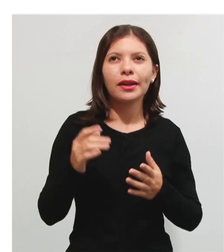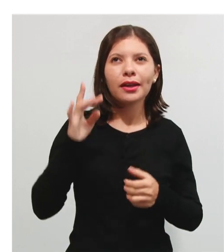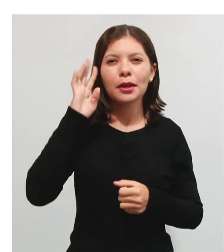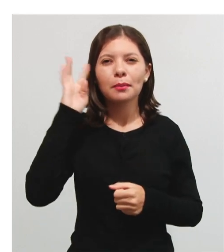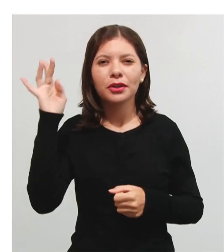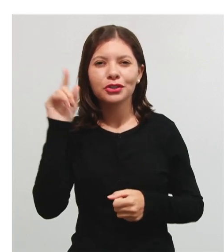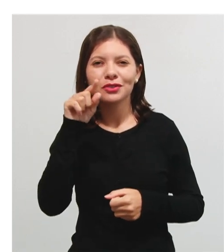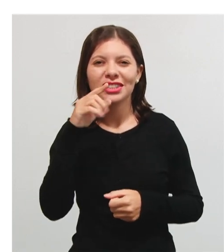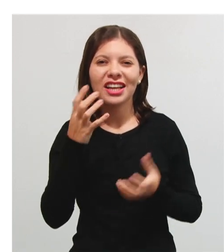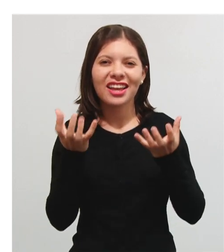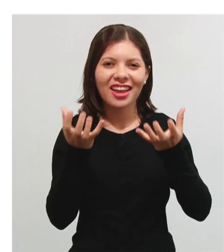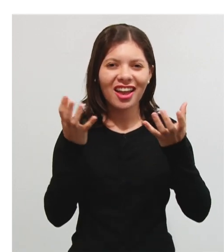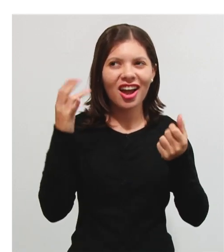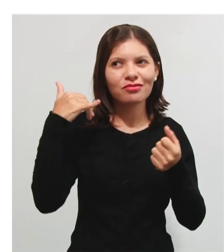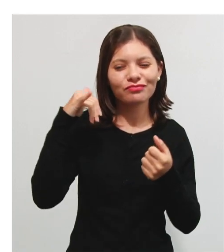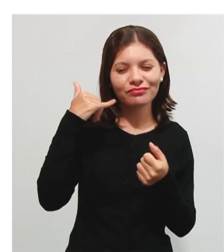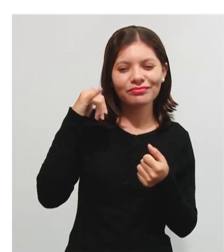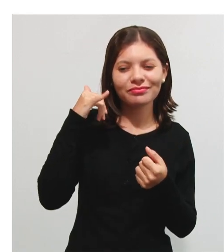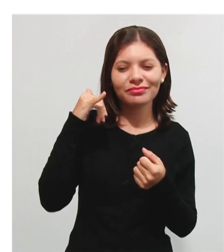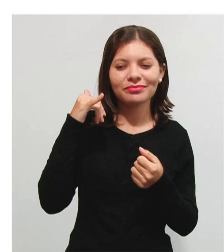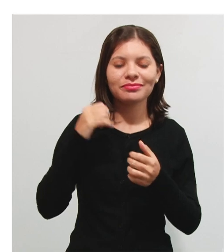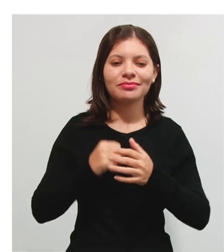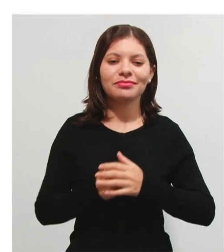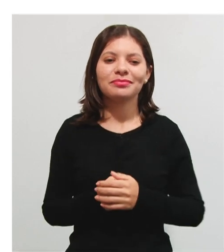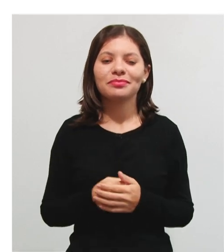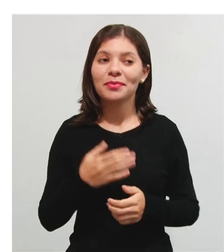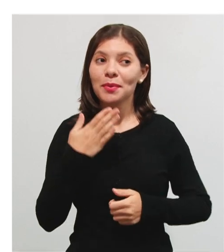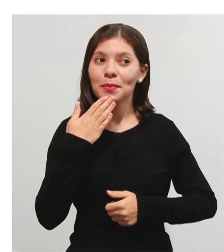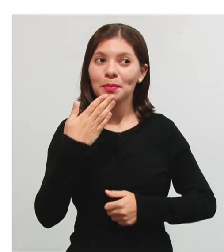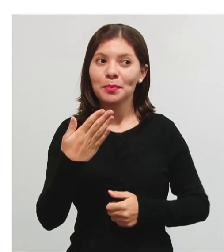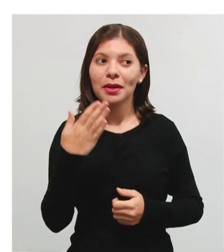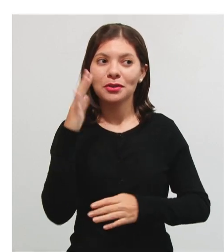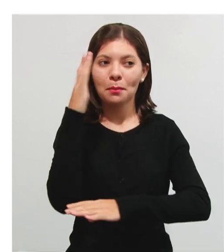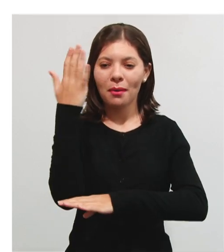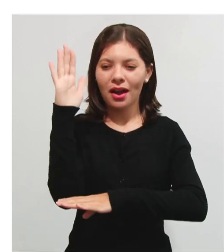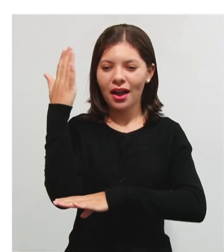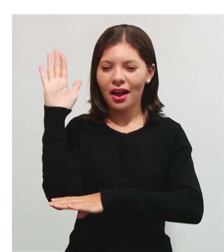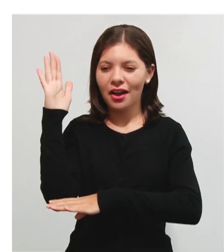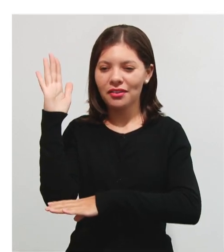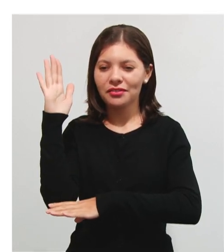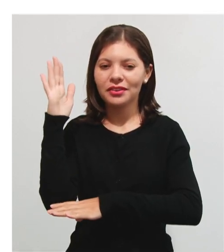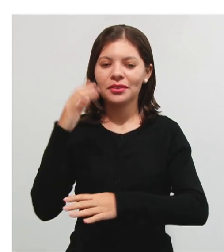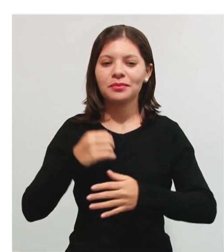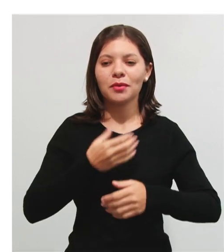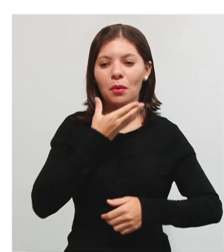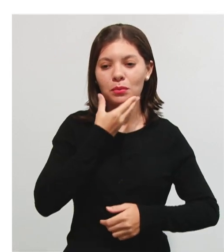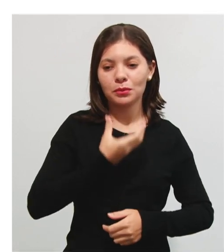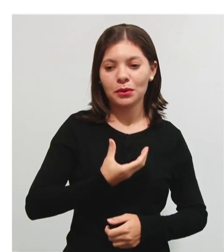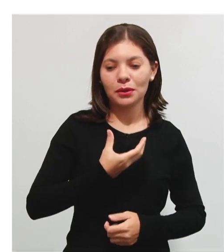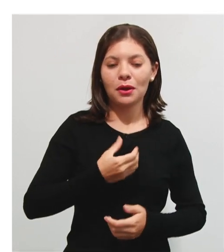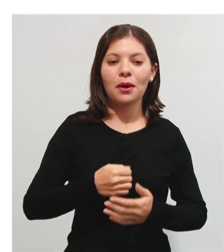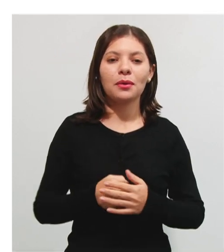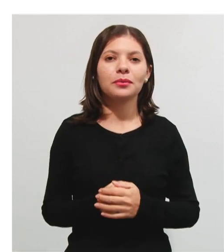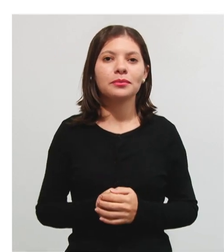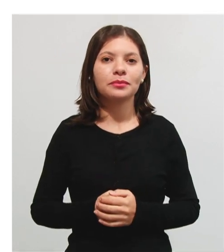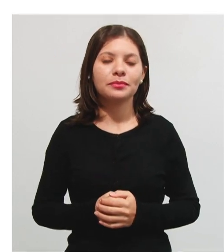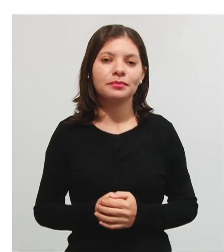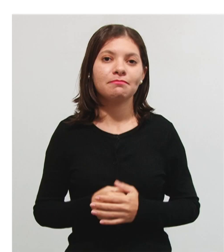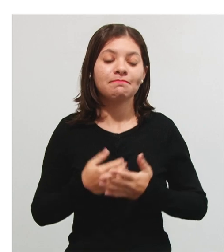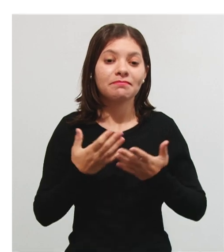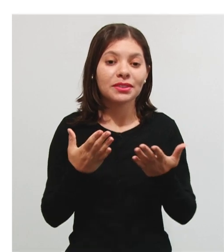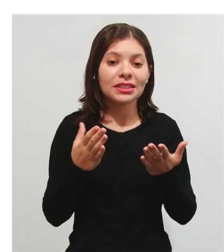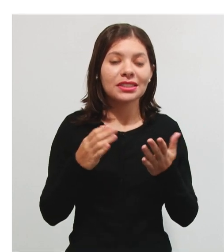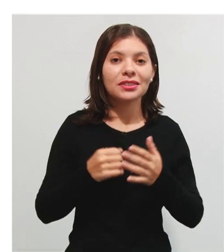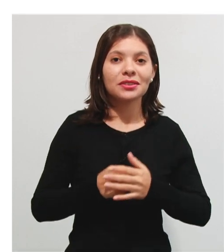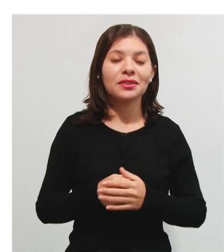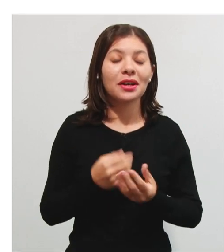celular do ano, ou pede uma árvore de Natal personalizada, uma telha específica para o seu telhado. Essas produções